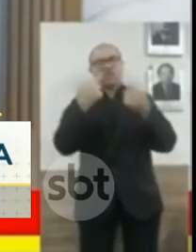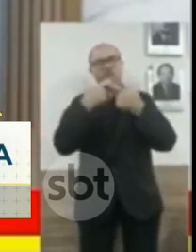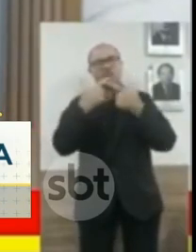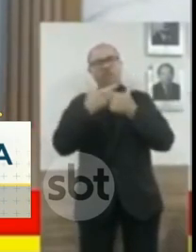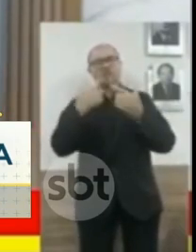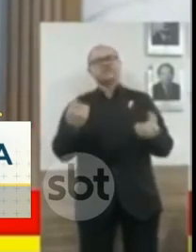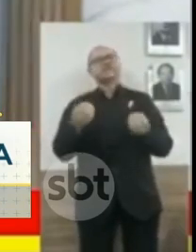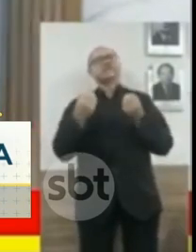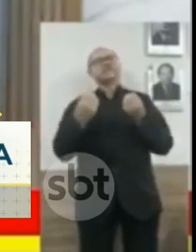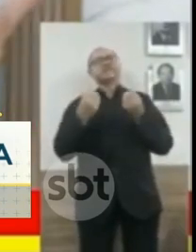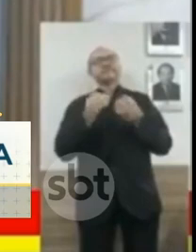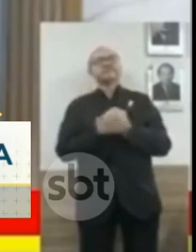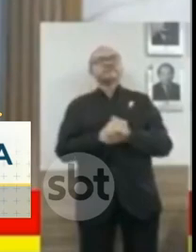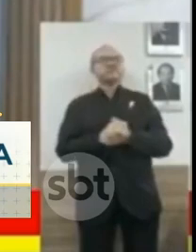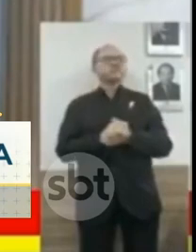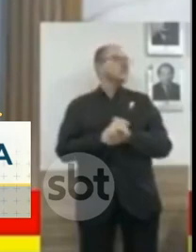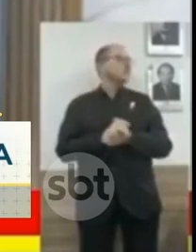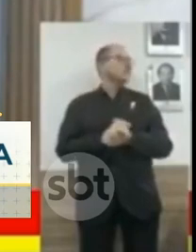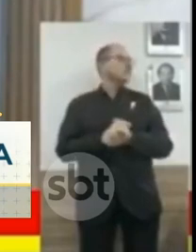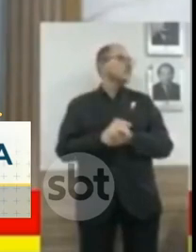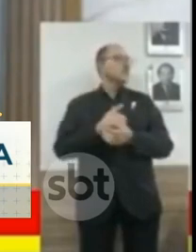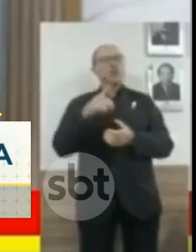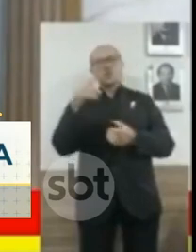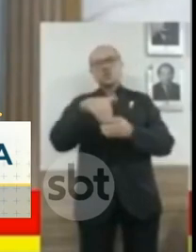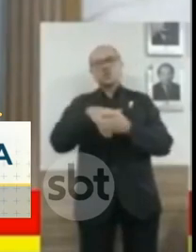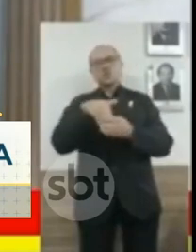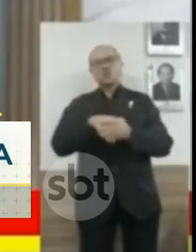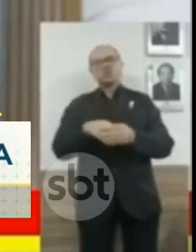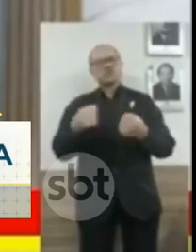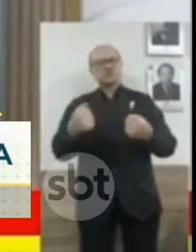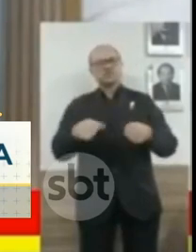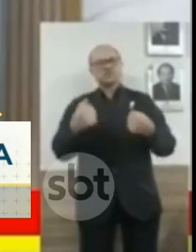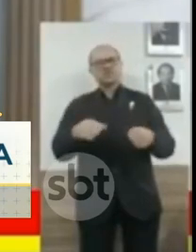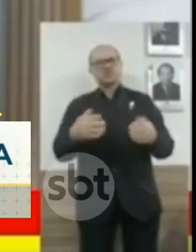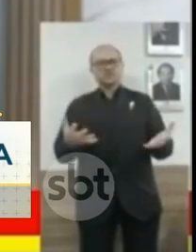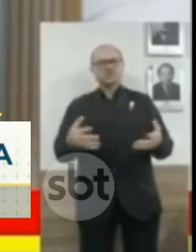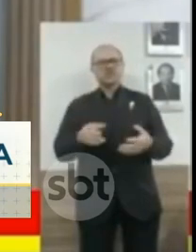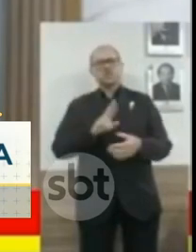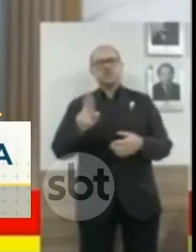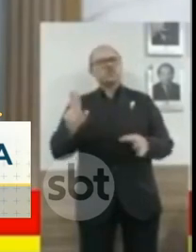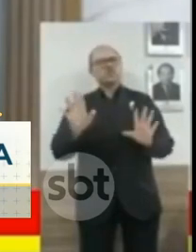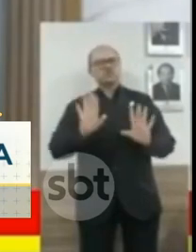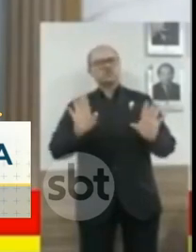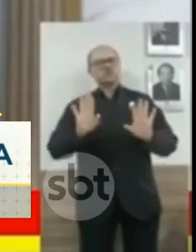contextualizar, como foi que ela chegou nesse momento para ter essa fala?